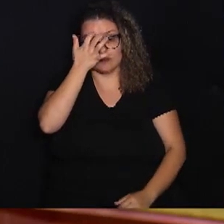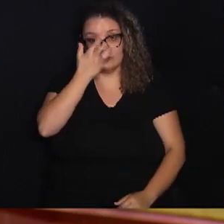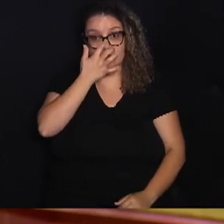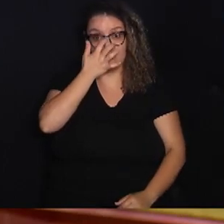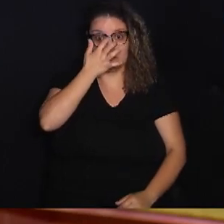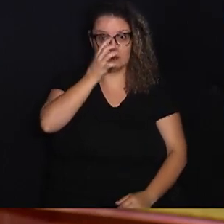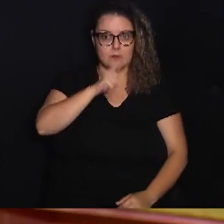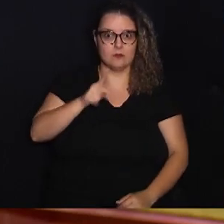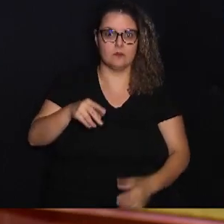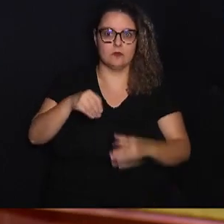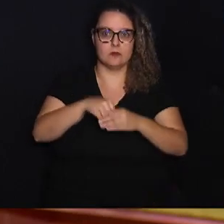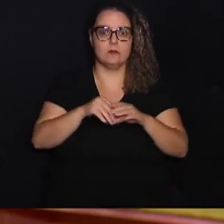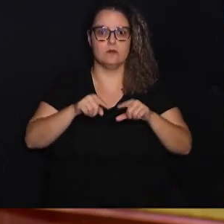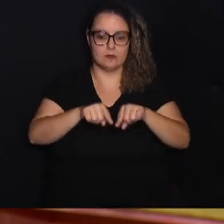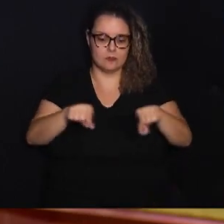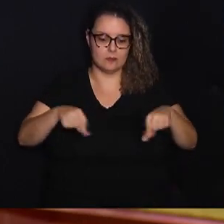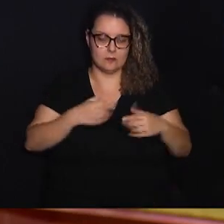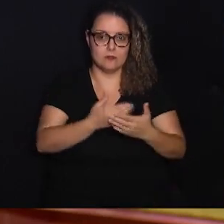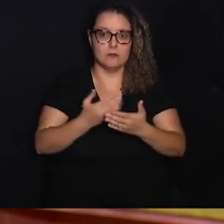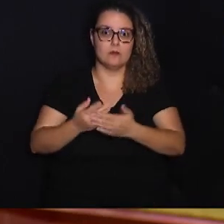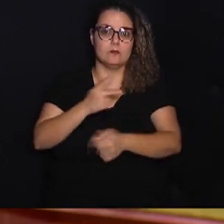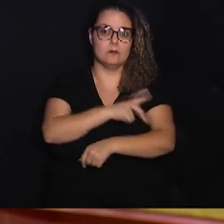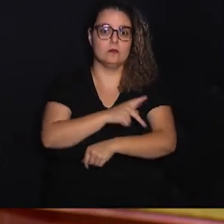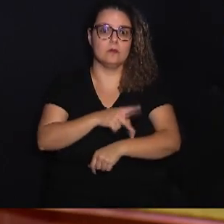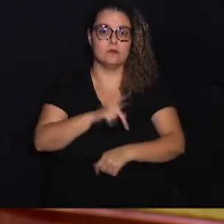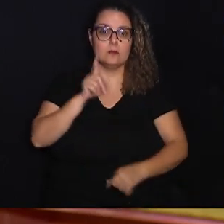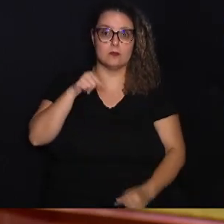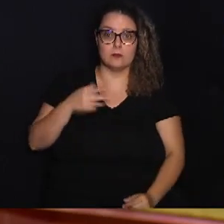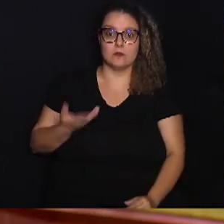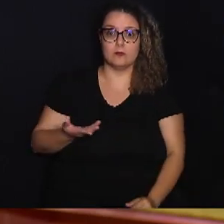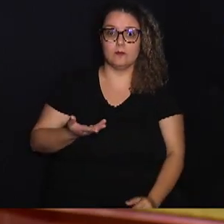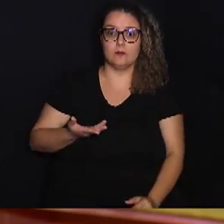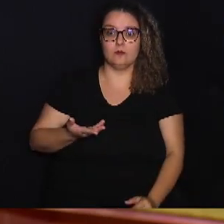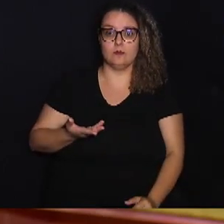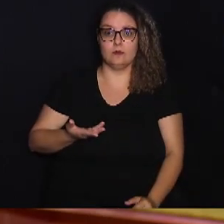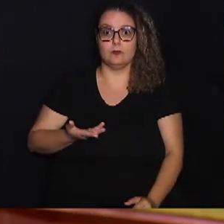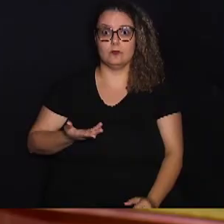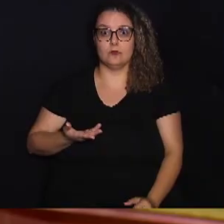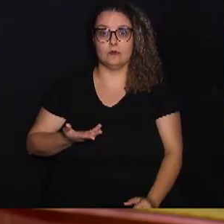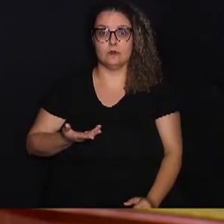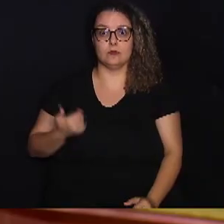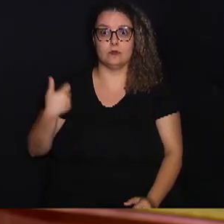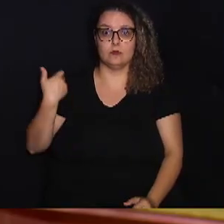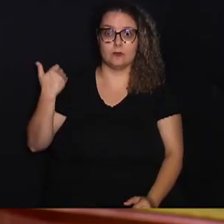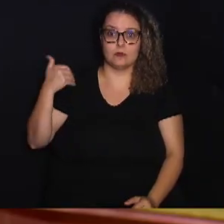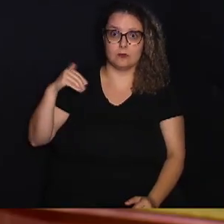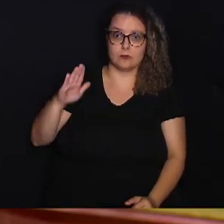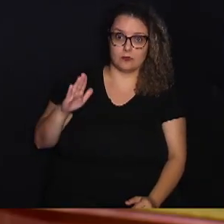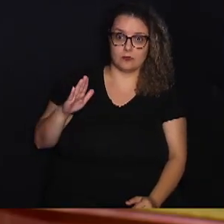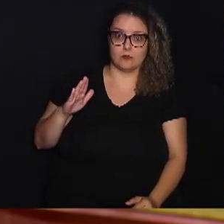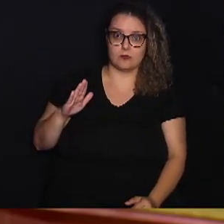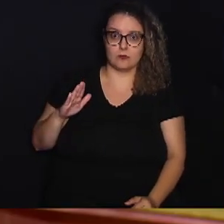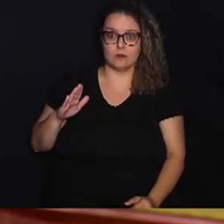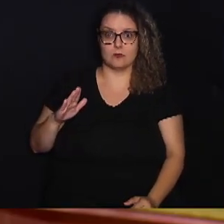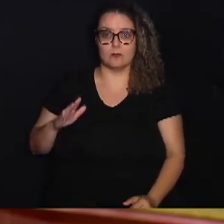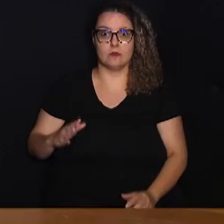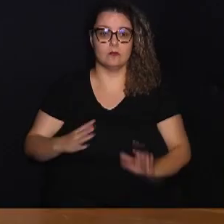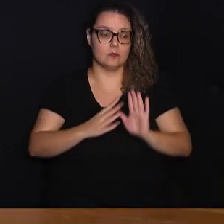dentro da sala de aula da pedagogia Waldorf, ele é um adulto a ser